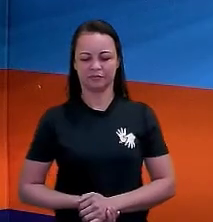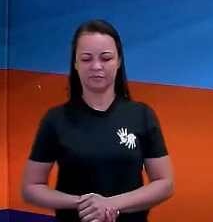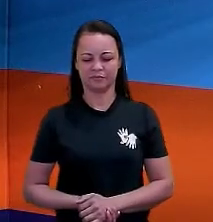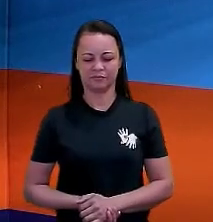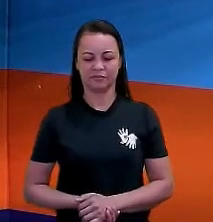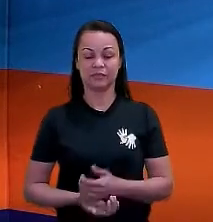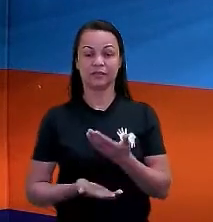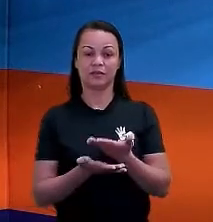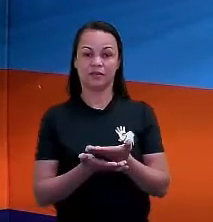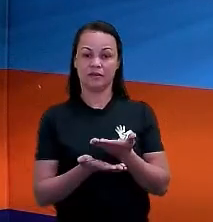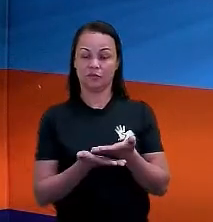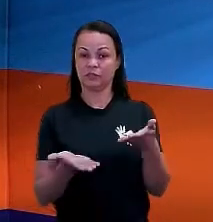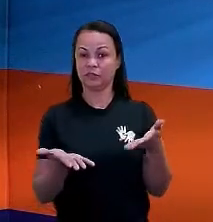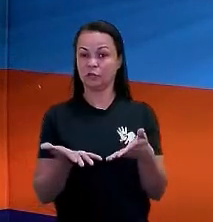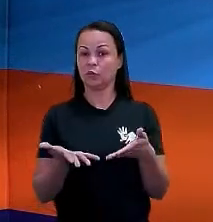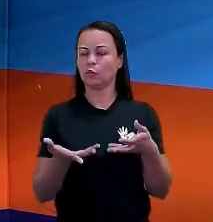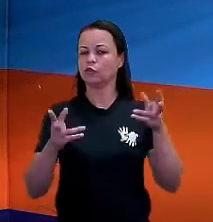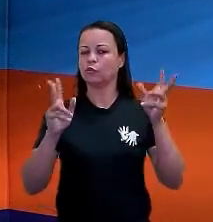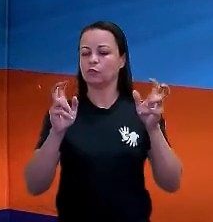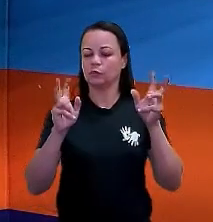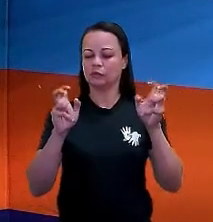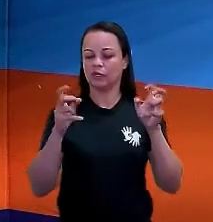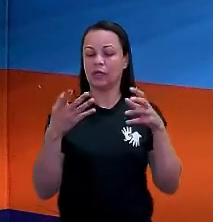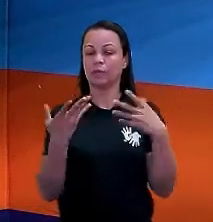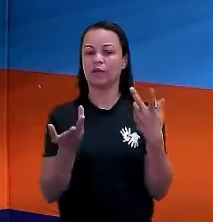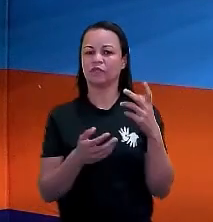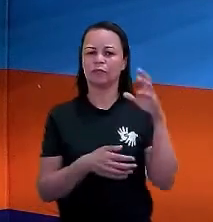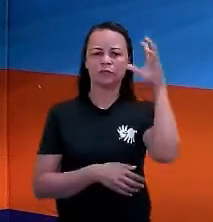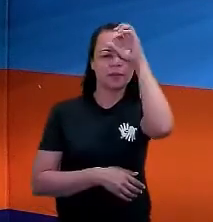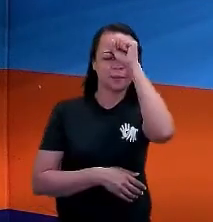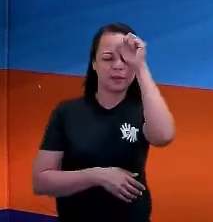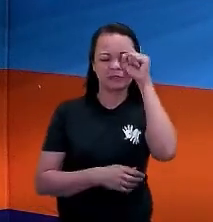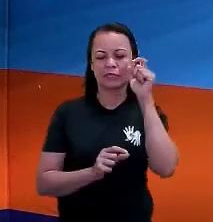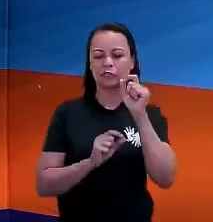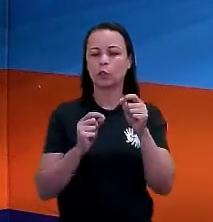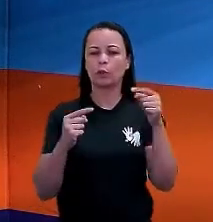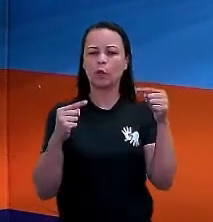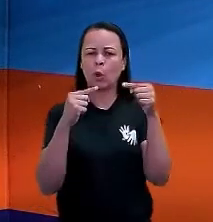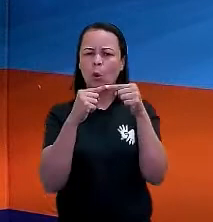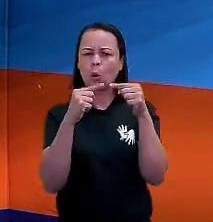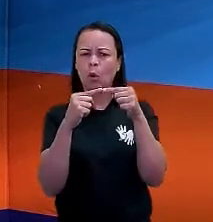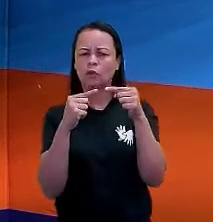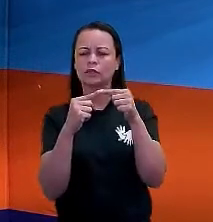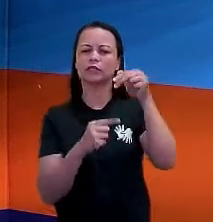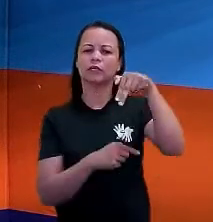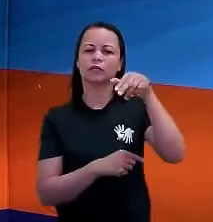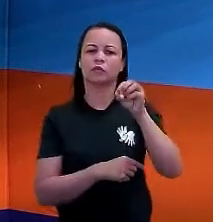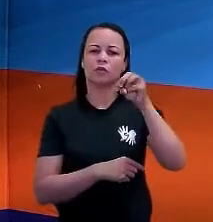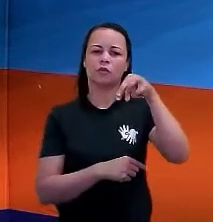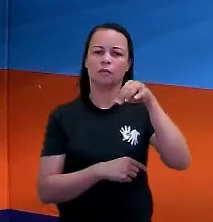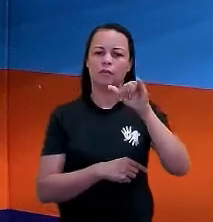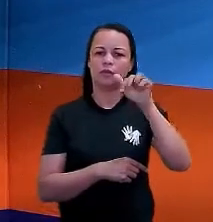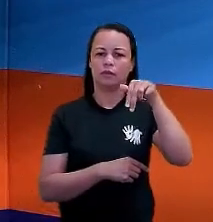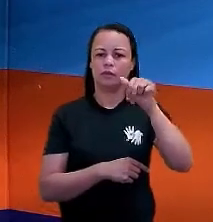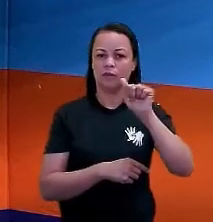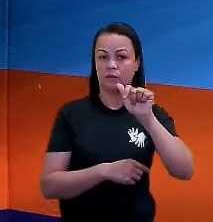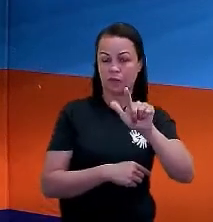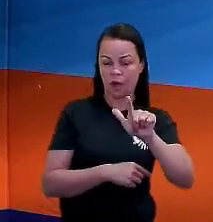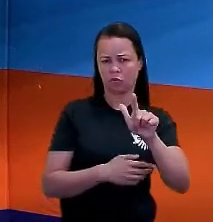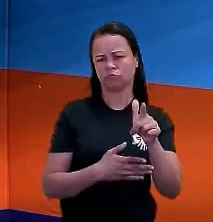Na aula de hoje, vamos aprender um pouco sobre concordância nominal. Na verdade, fazer aí